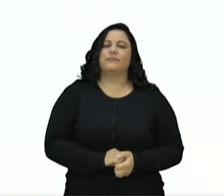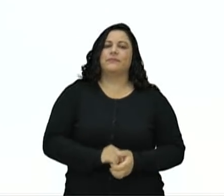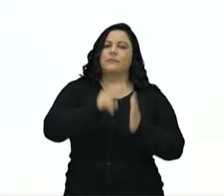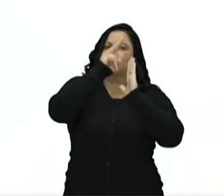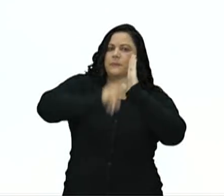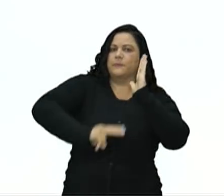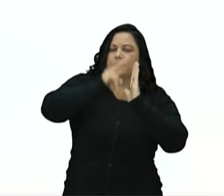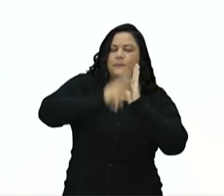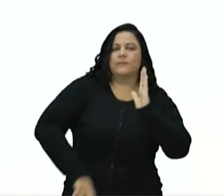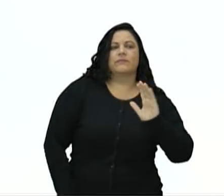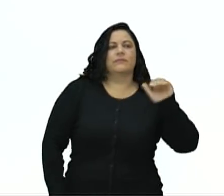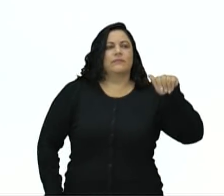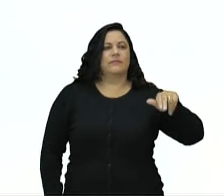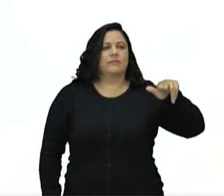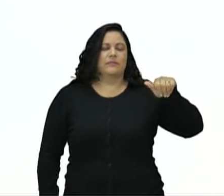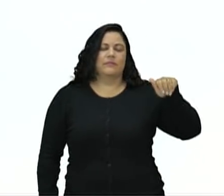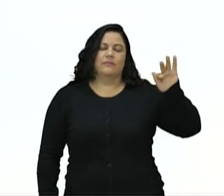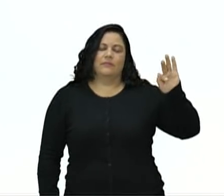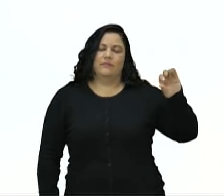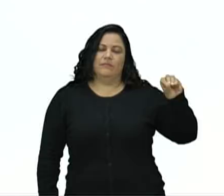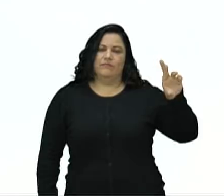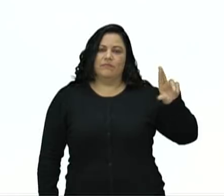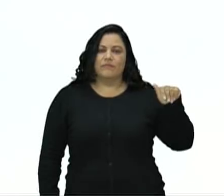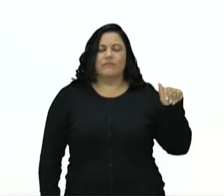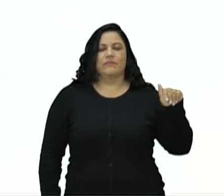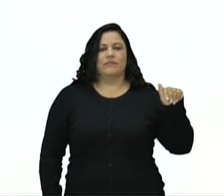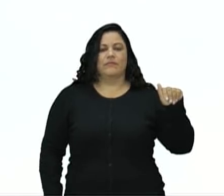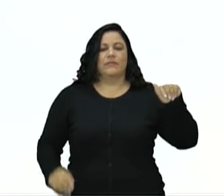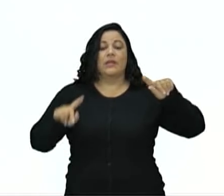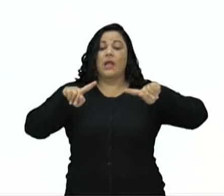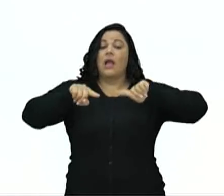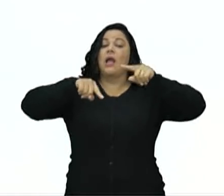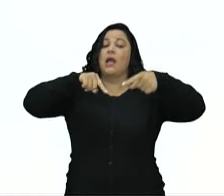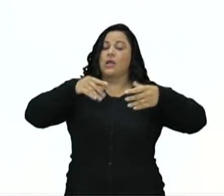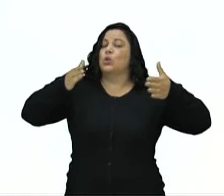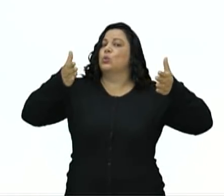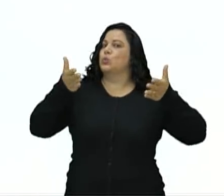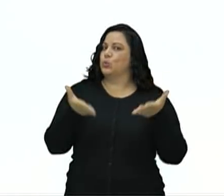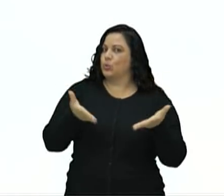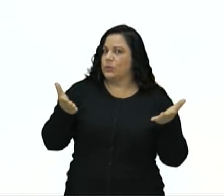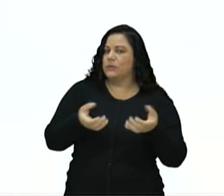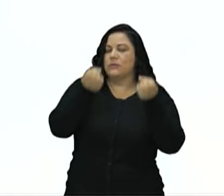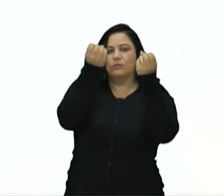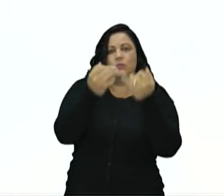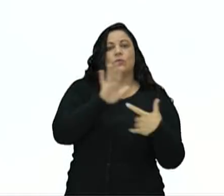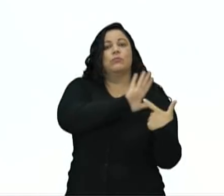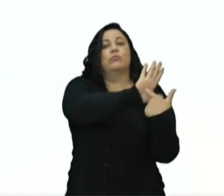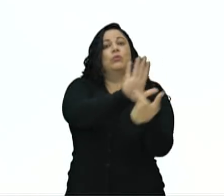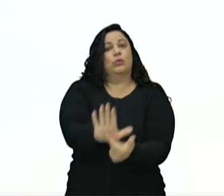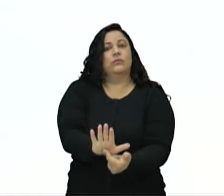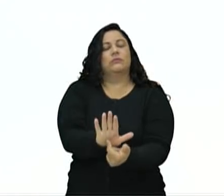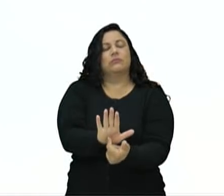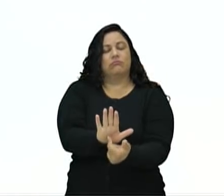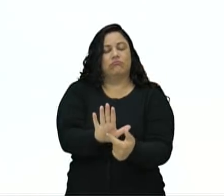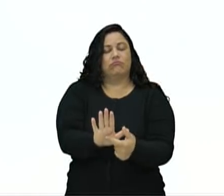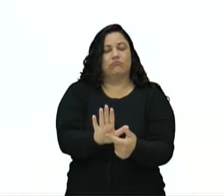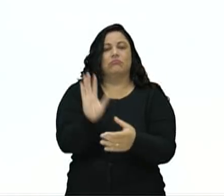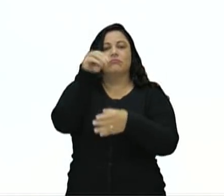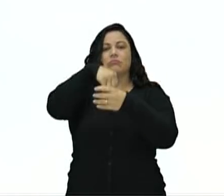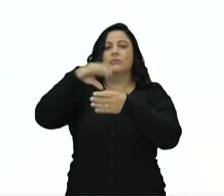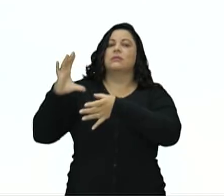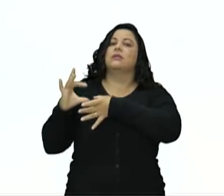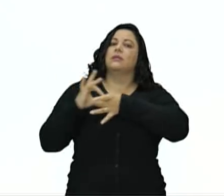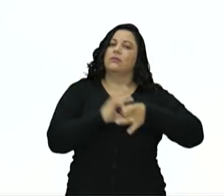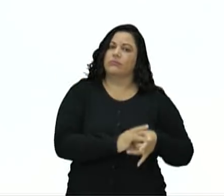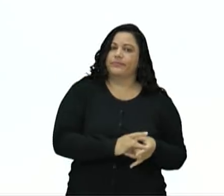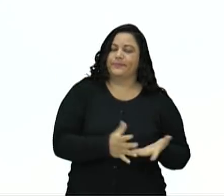uma referência a passagens anteriores de um texto, a situações que já foram explicitadas ali no enunciado, no texto. E